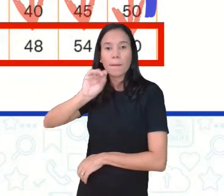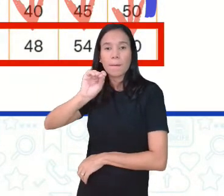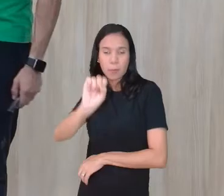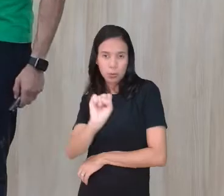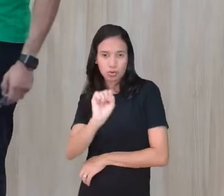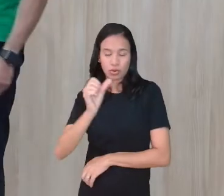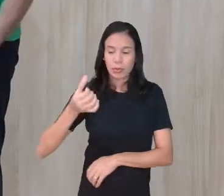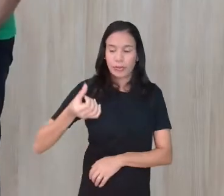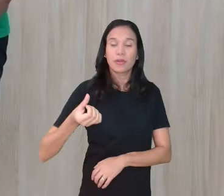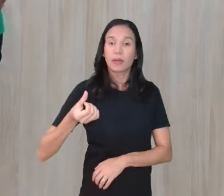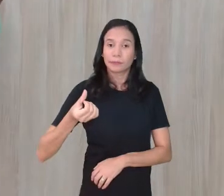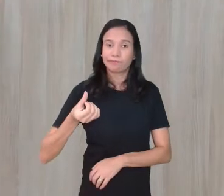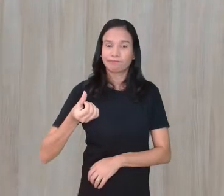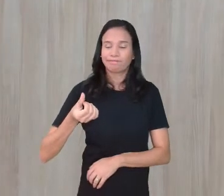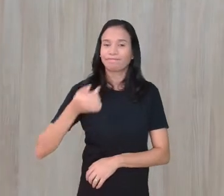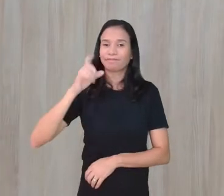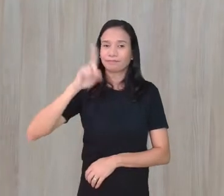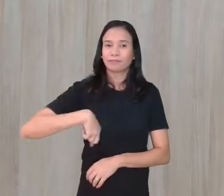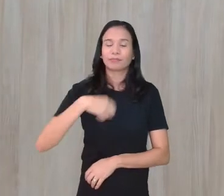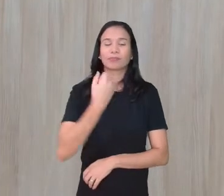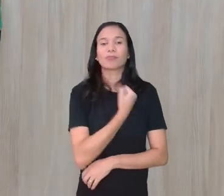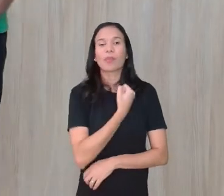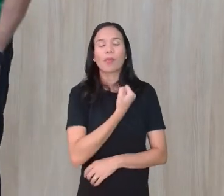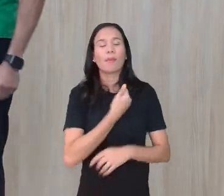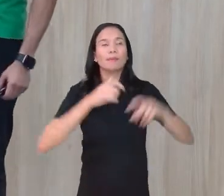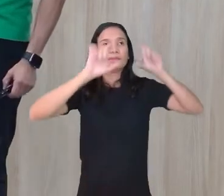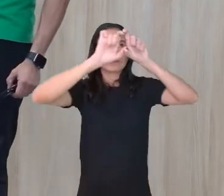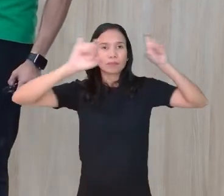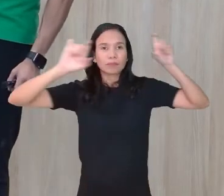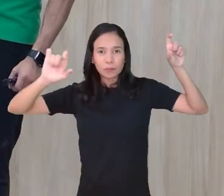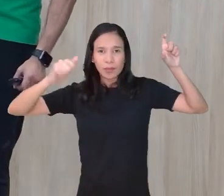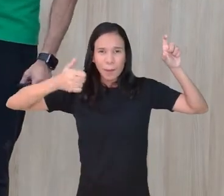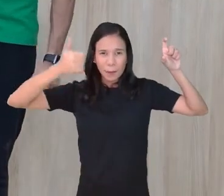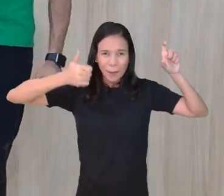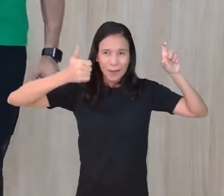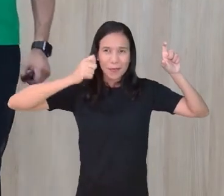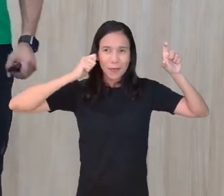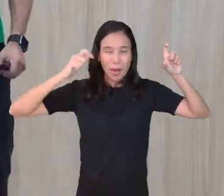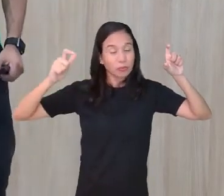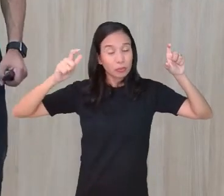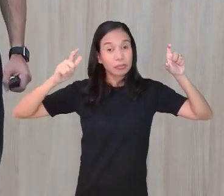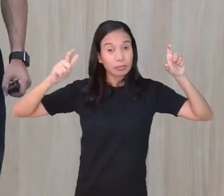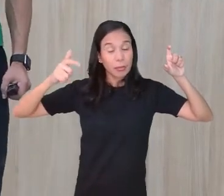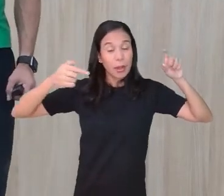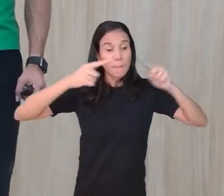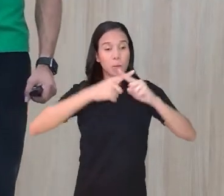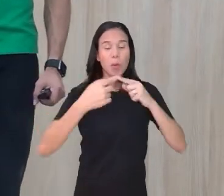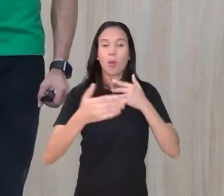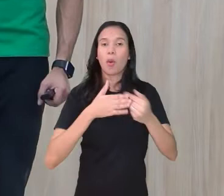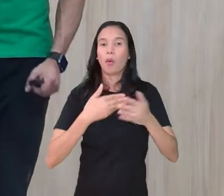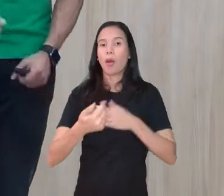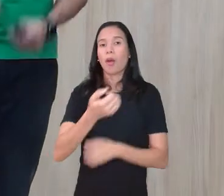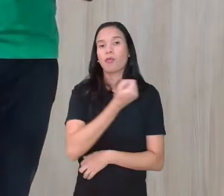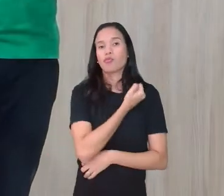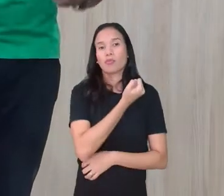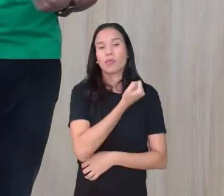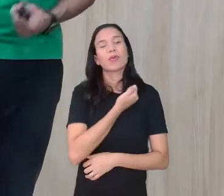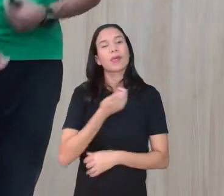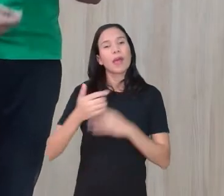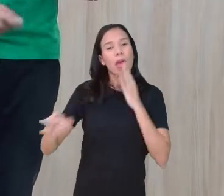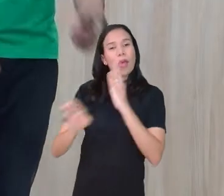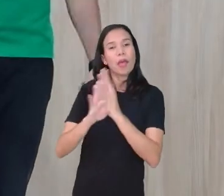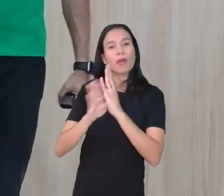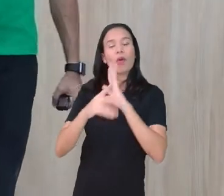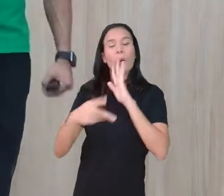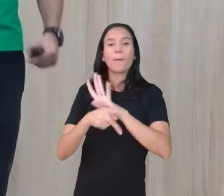Então, se você pega os números naturais aí e multiplica por qualquer número, certo? Você vai estar encontrando os